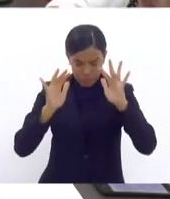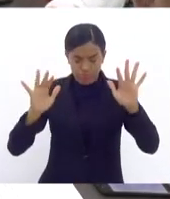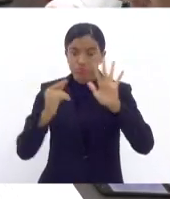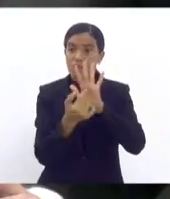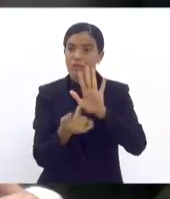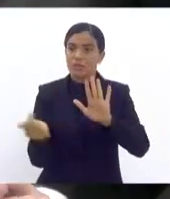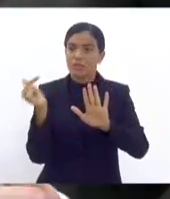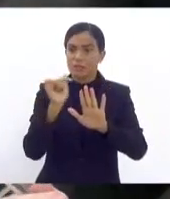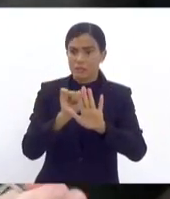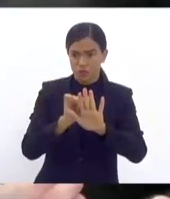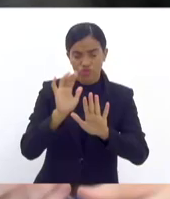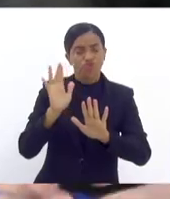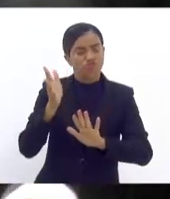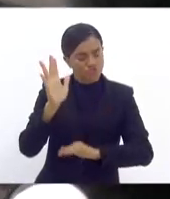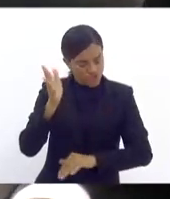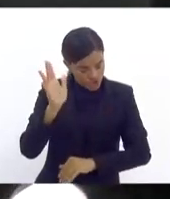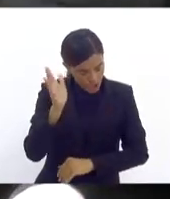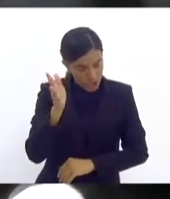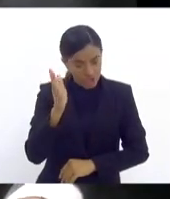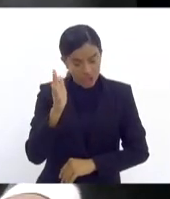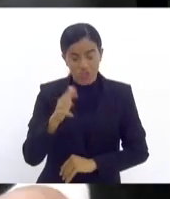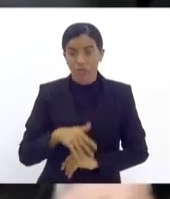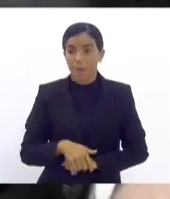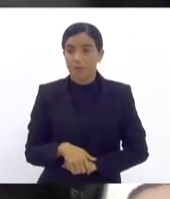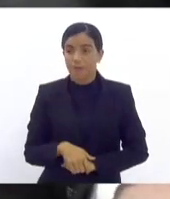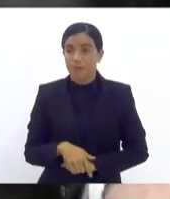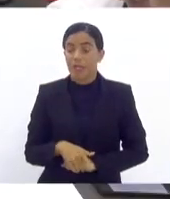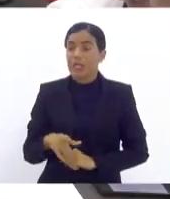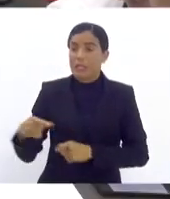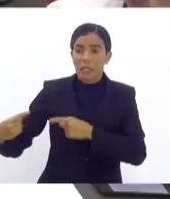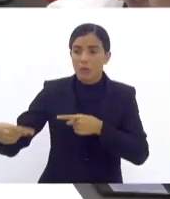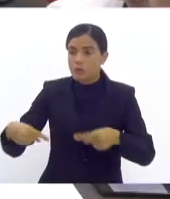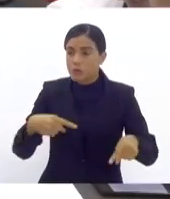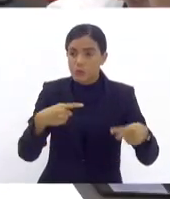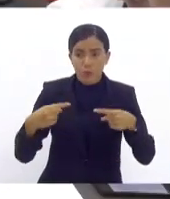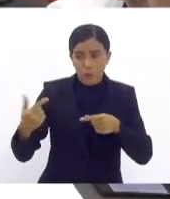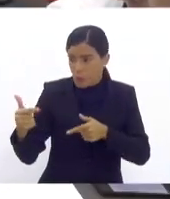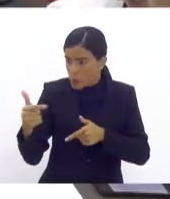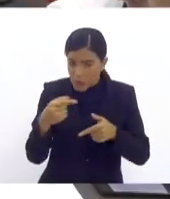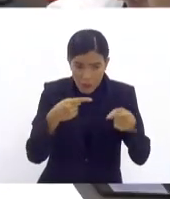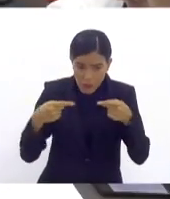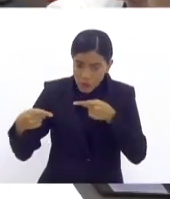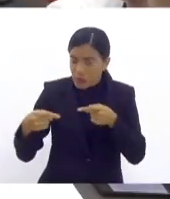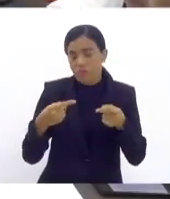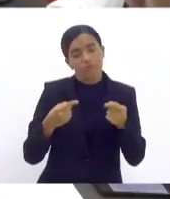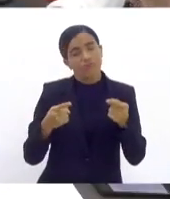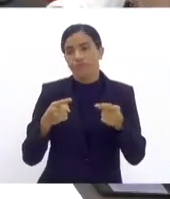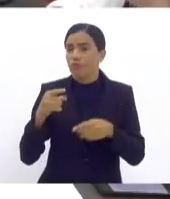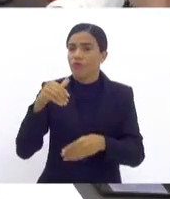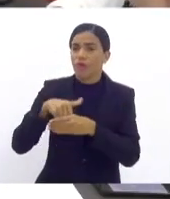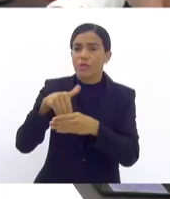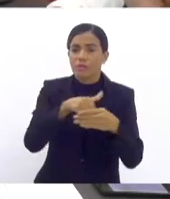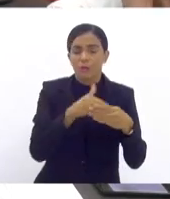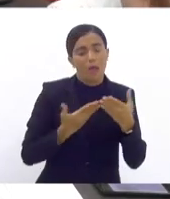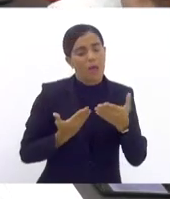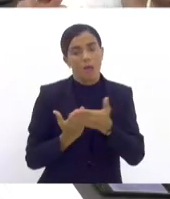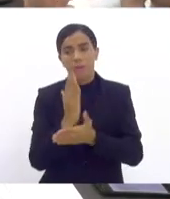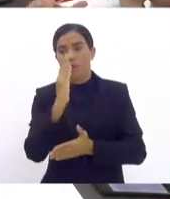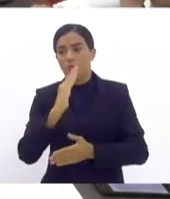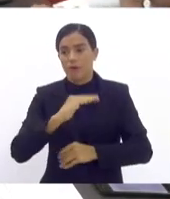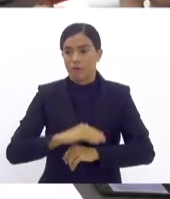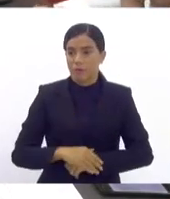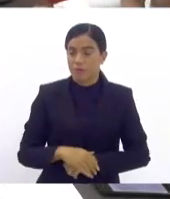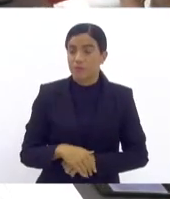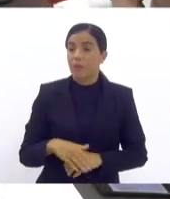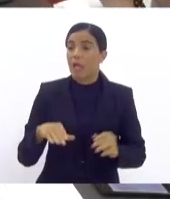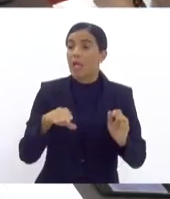Já também, já está contemplado. Então, em discussão, não havendo o que queira discutir, em votação, senhores que aprovam, estão aprovado.